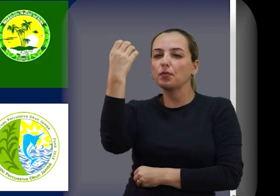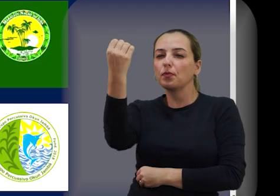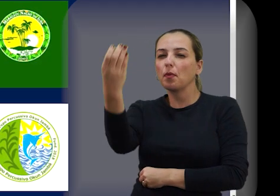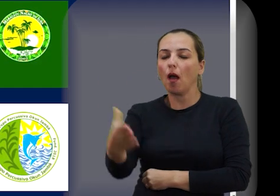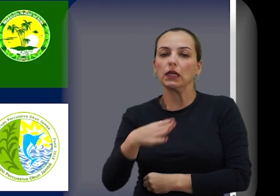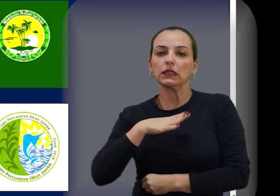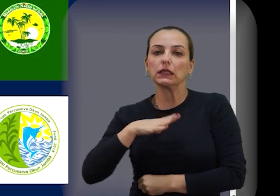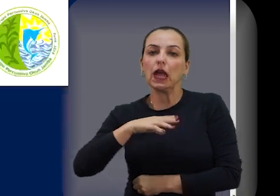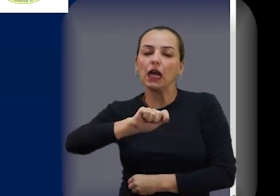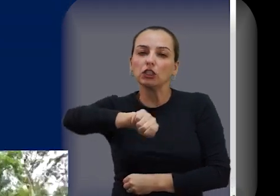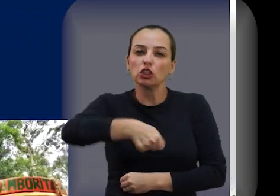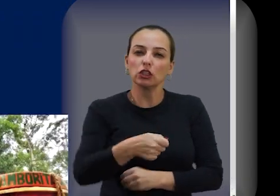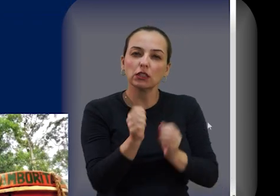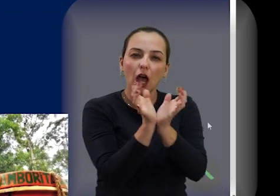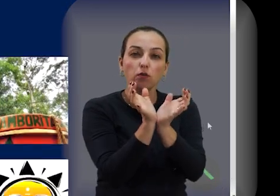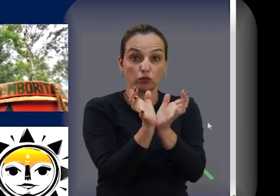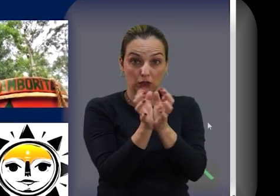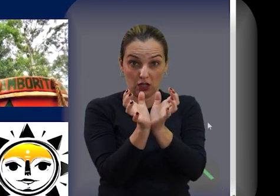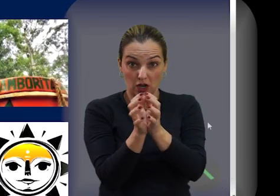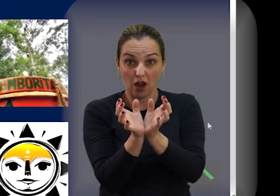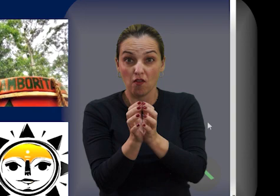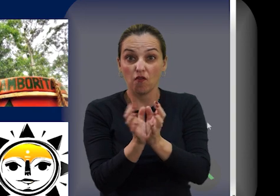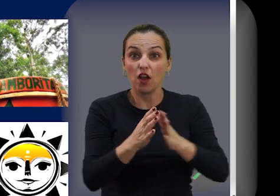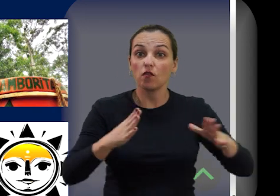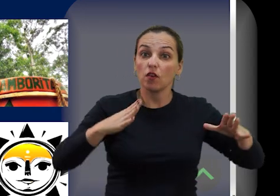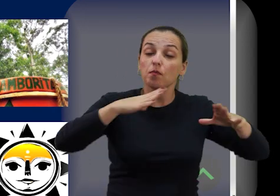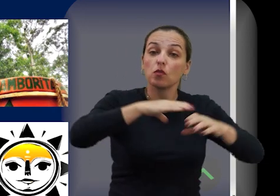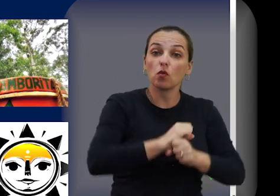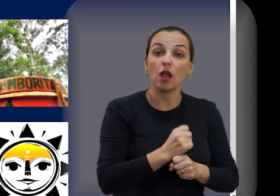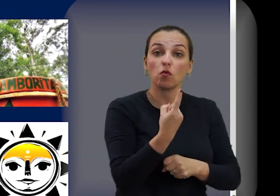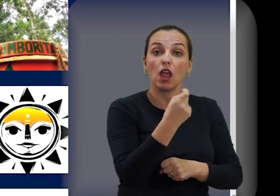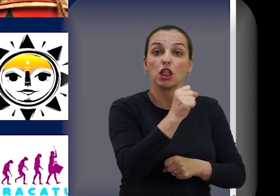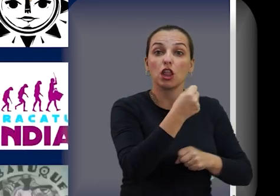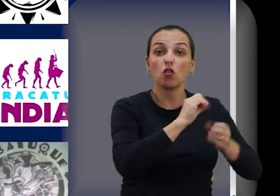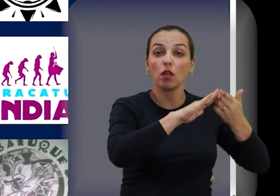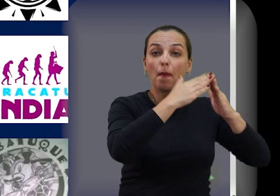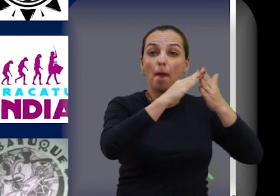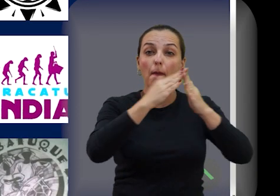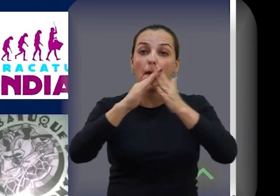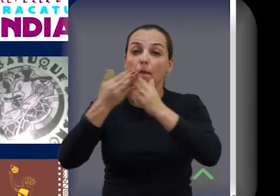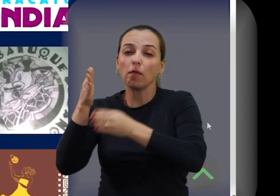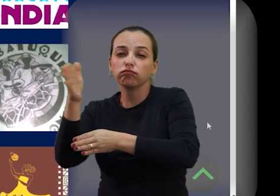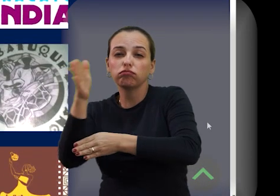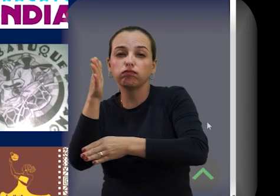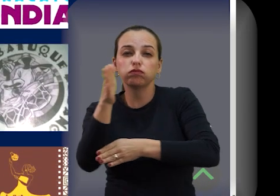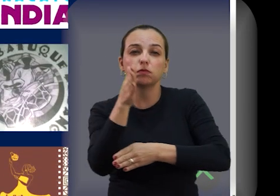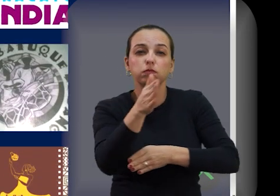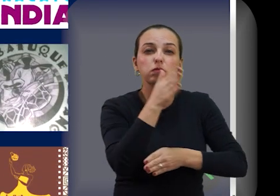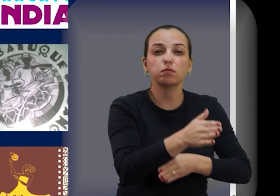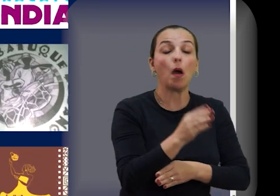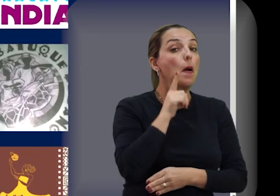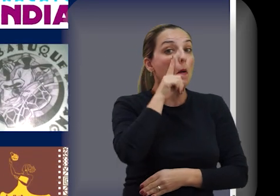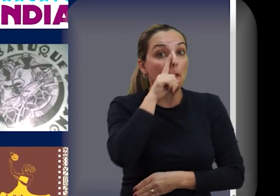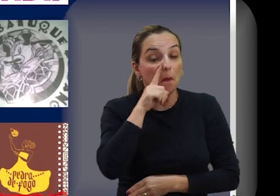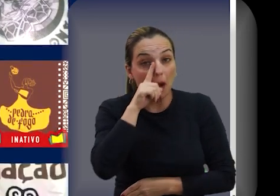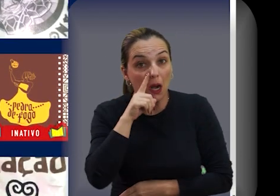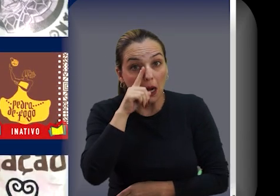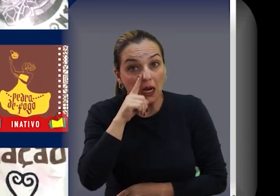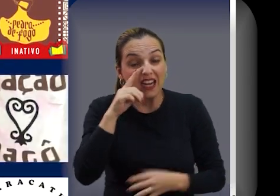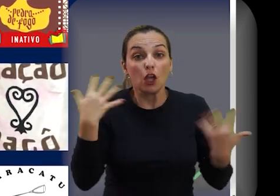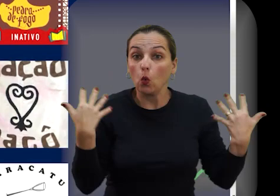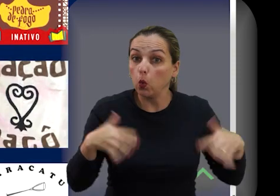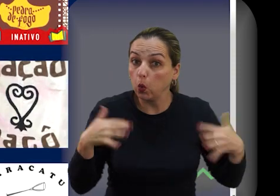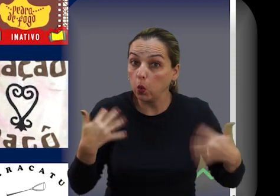foi para Recife, visitamos 18 nações, cada nação é uma favela, então a gente foi para 18 favelas em Recife, favelas